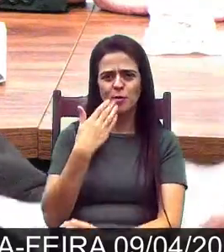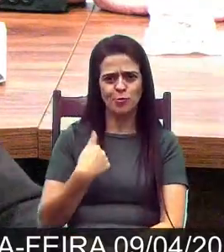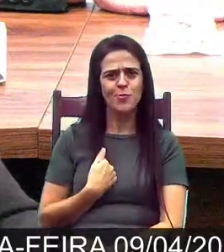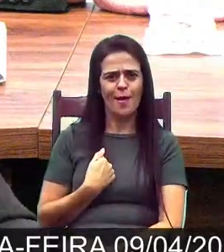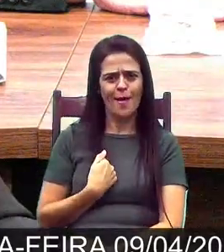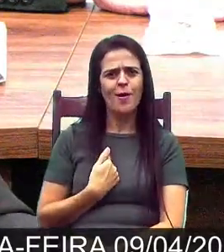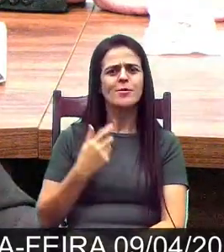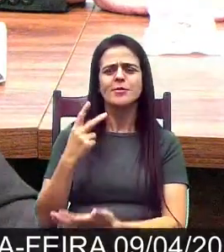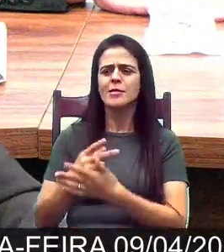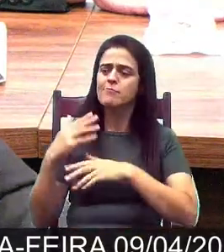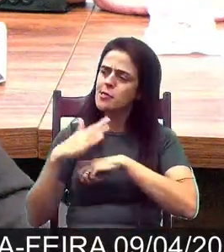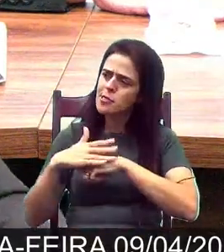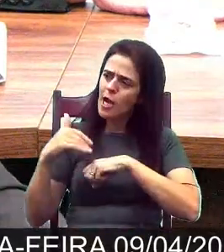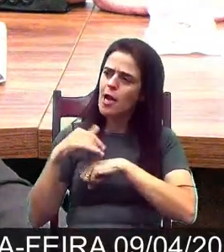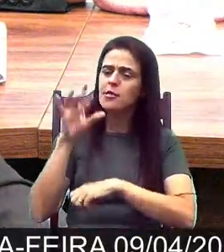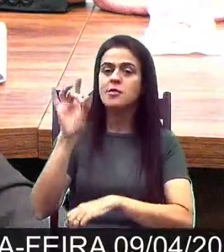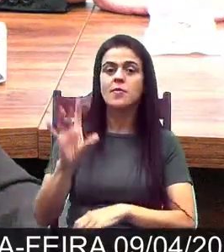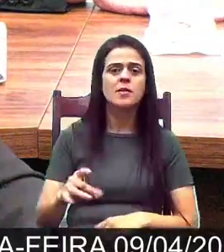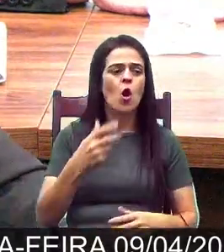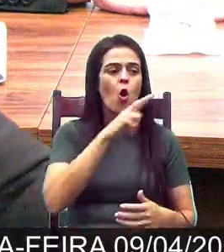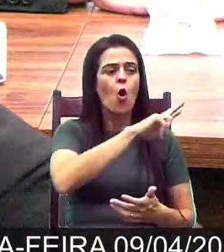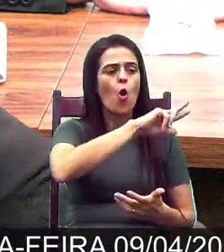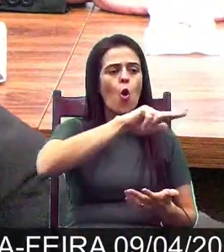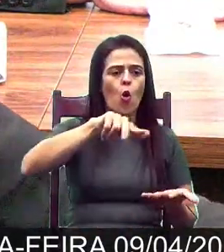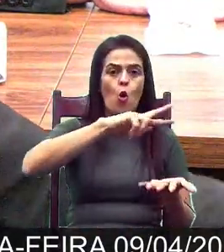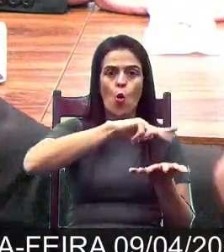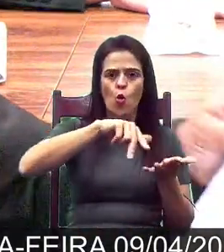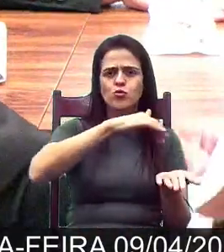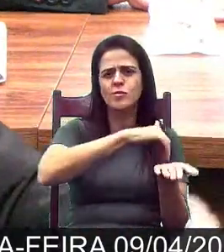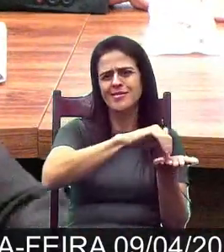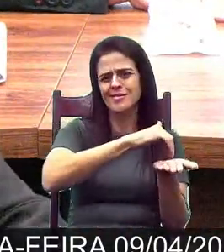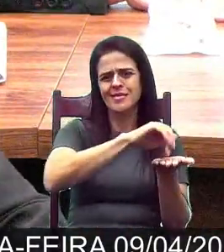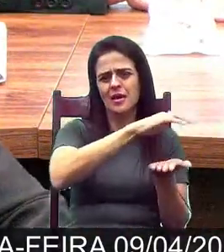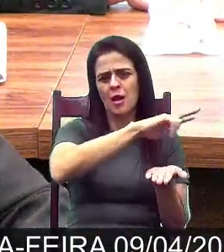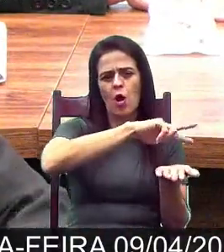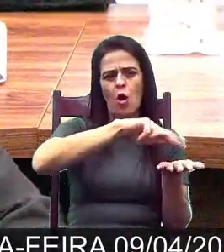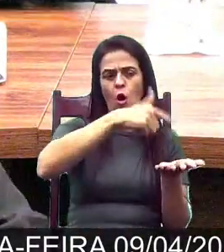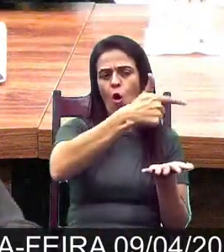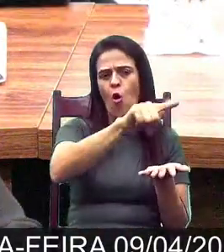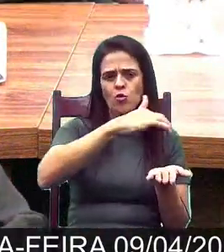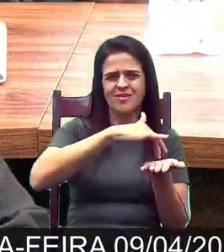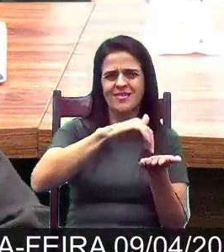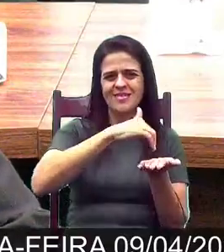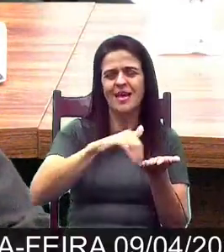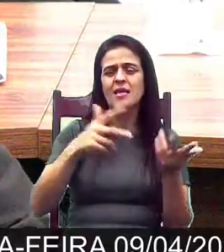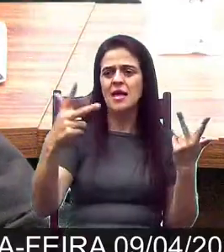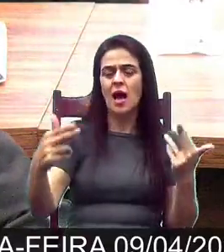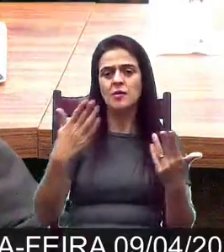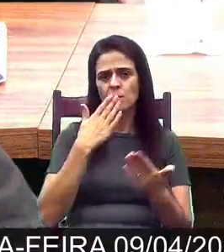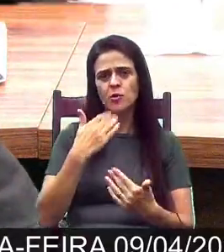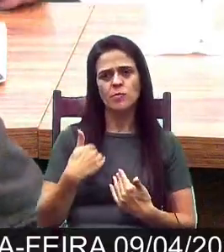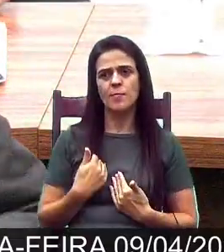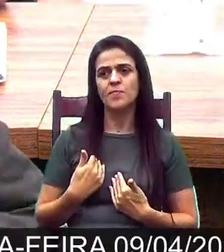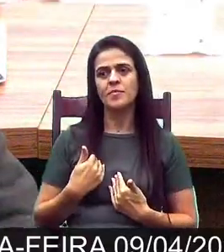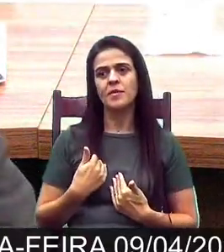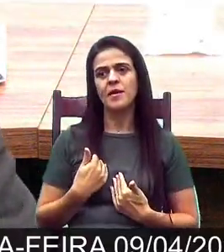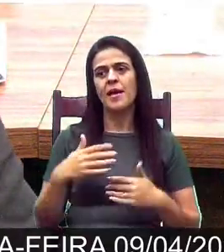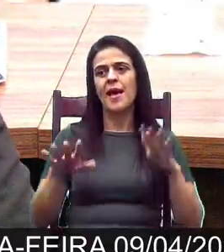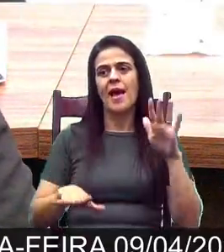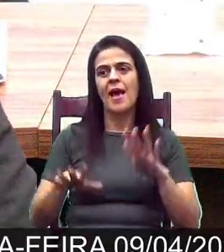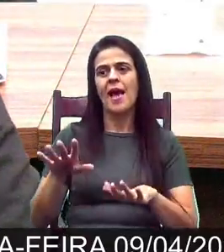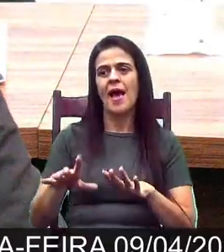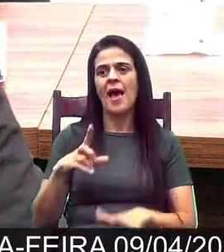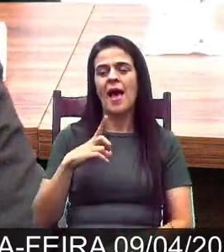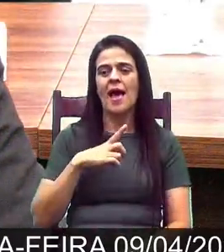como muitos secretários aí da nossa administração. Aí tem secretário que parece que apanha